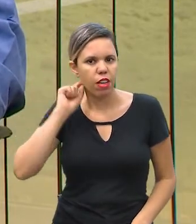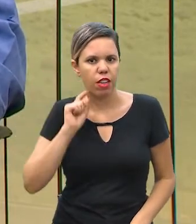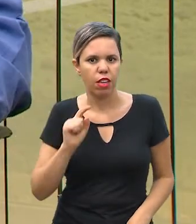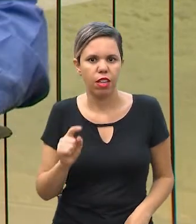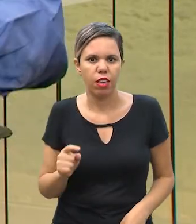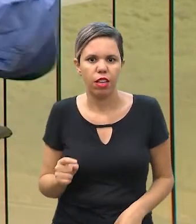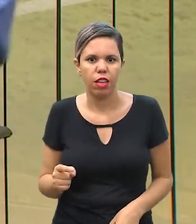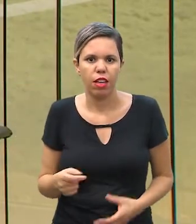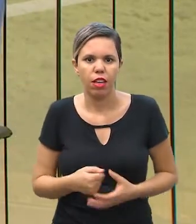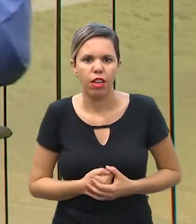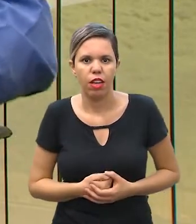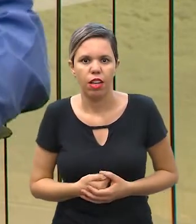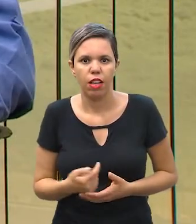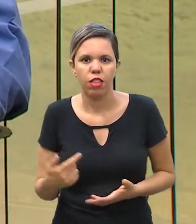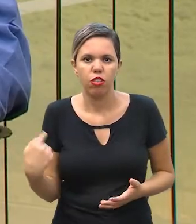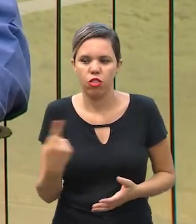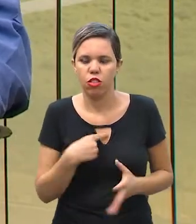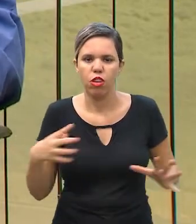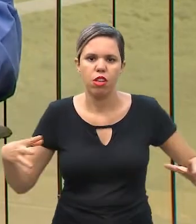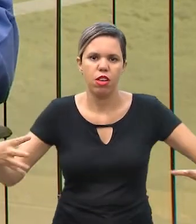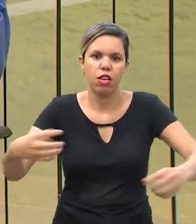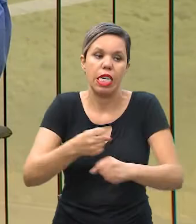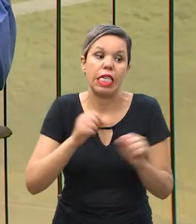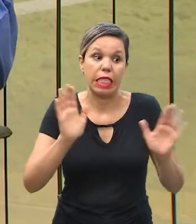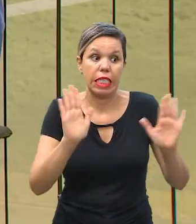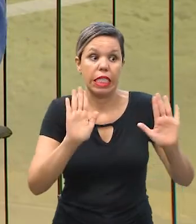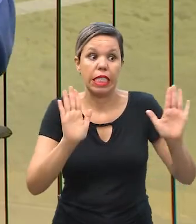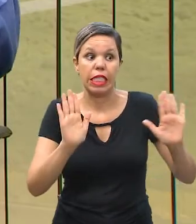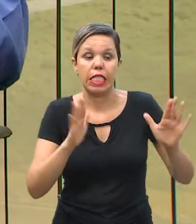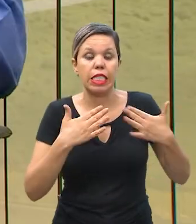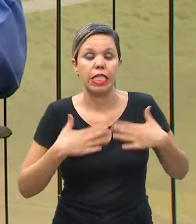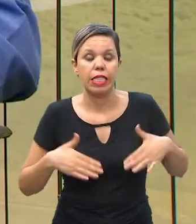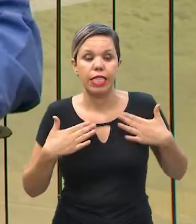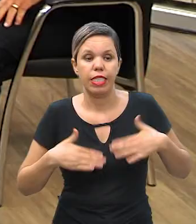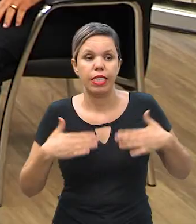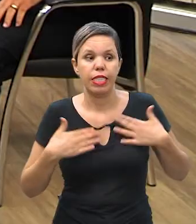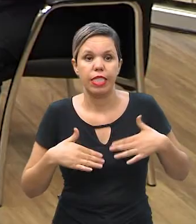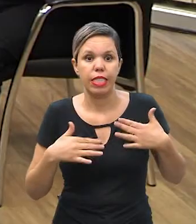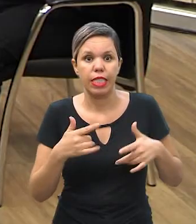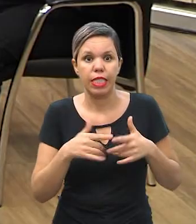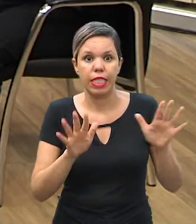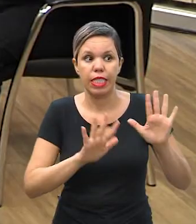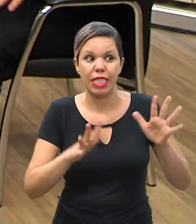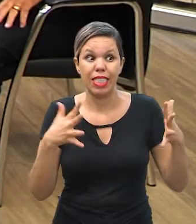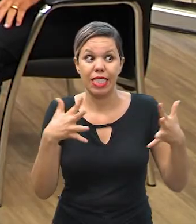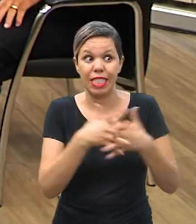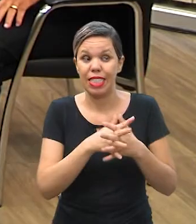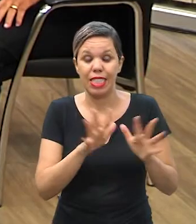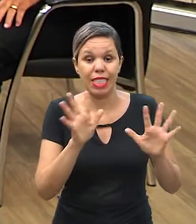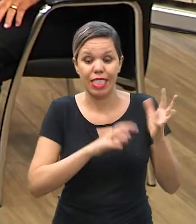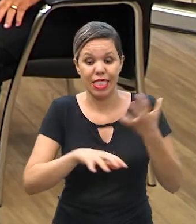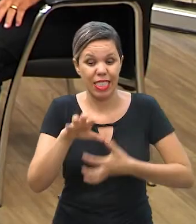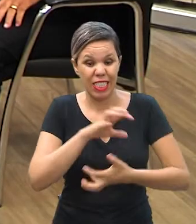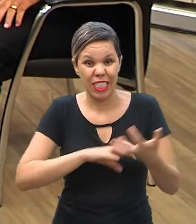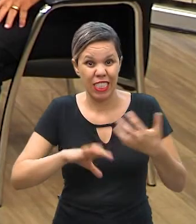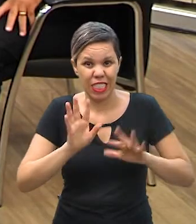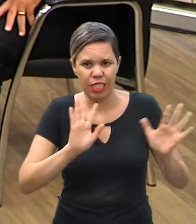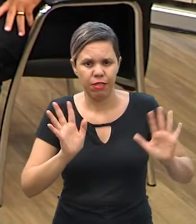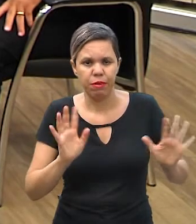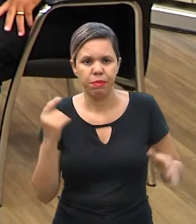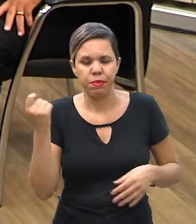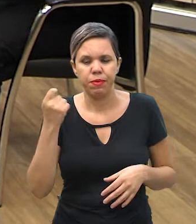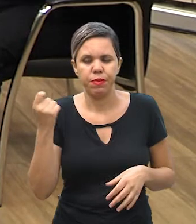me marcou muito, nós abraçamos ele, não, calma, não vamos fazer isso. Podia dar uma confusão gravíssima ali,